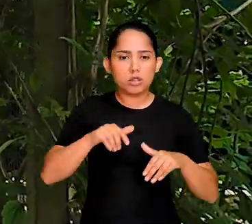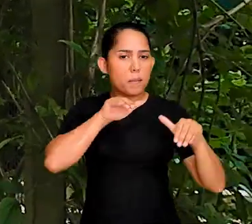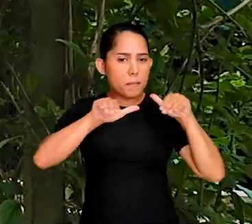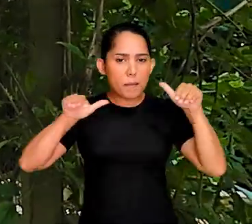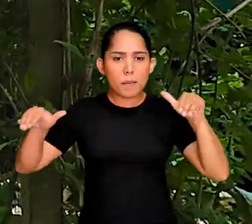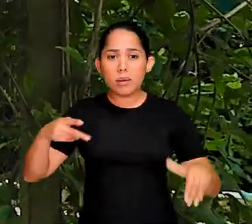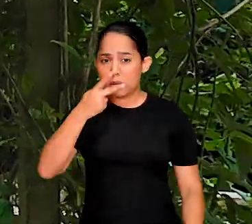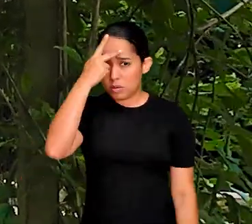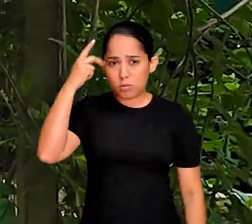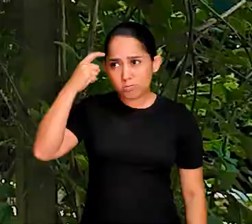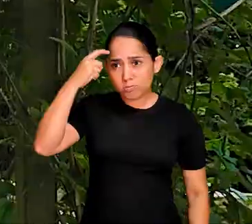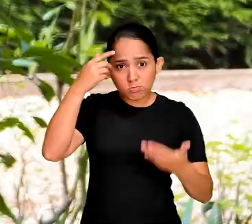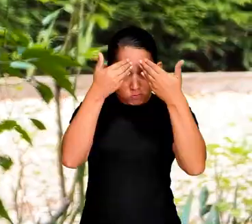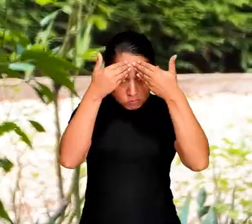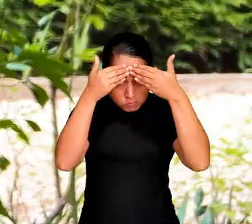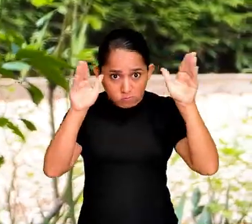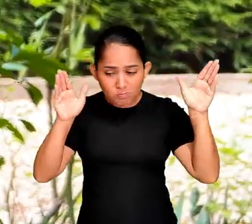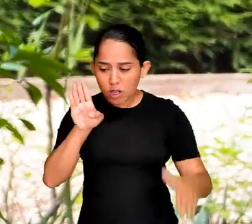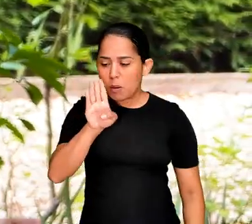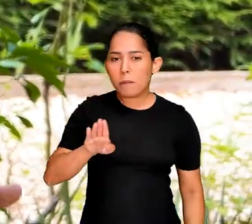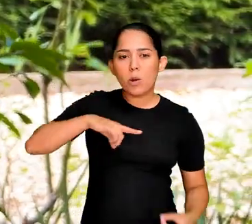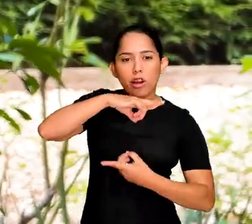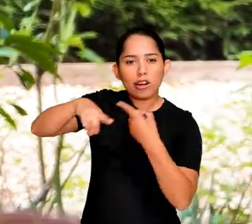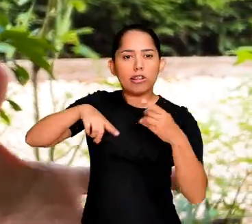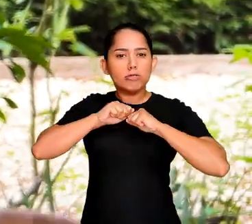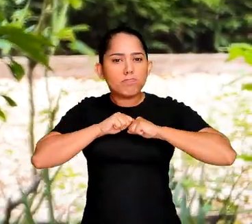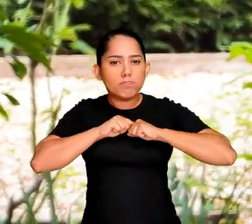open the minds of people for biodynamics to spread